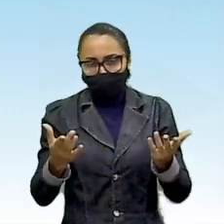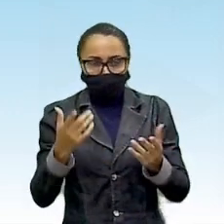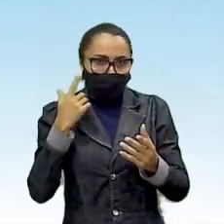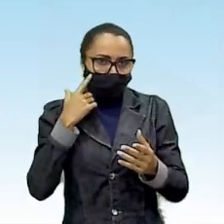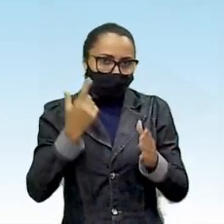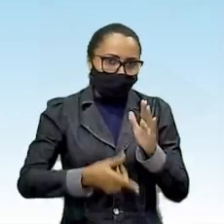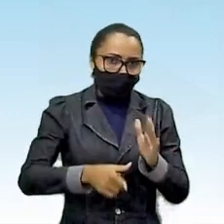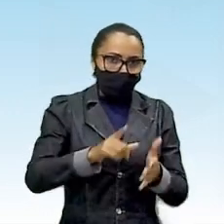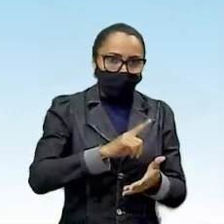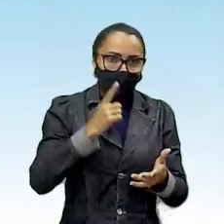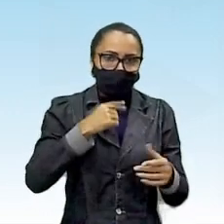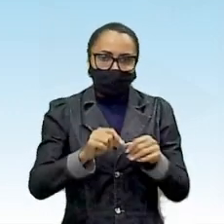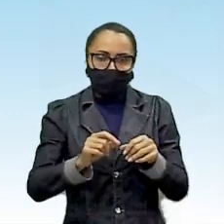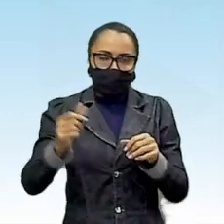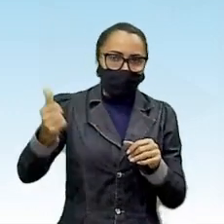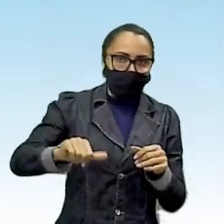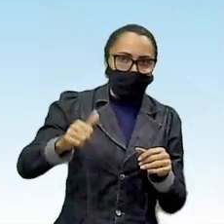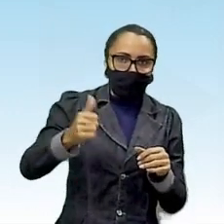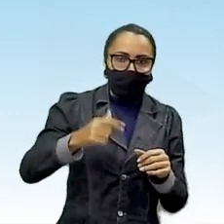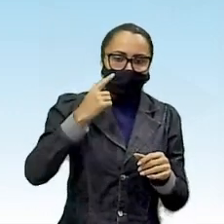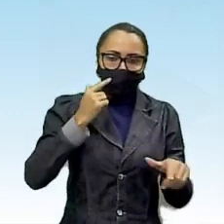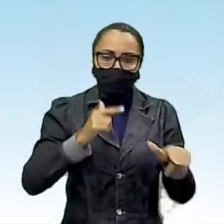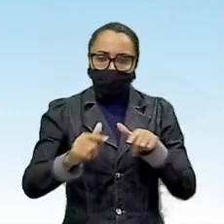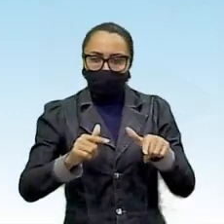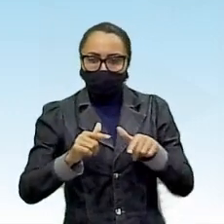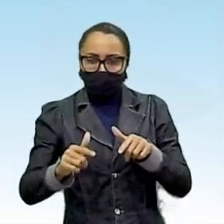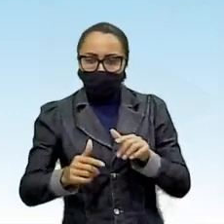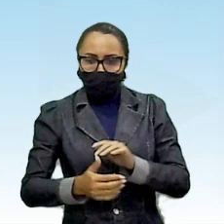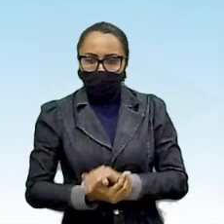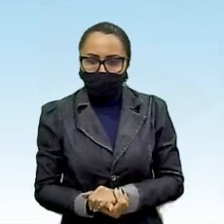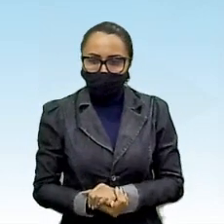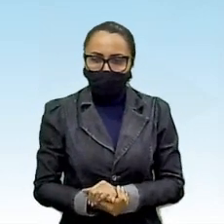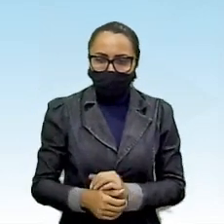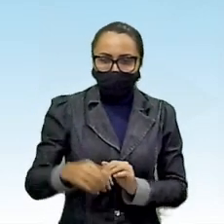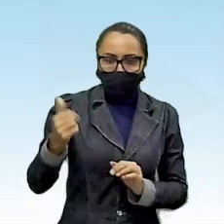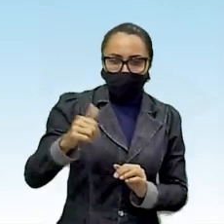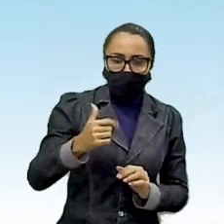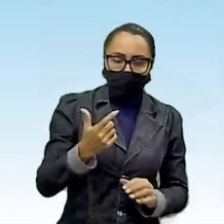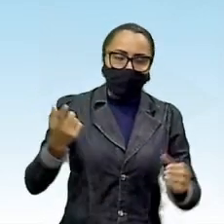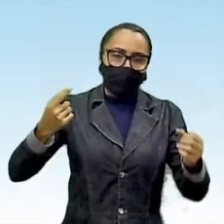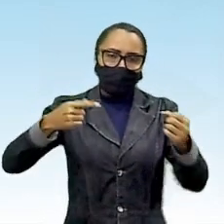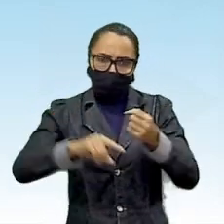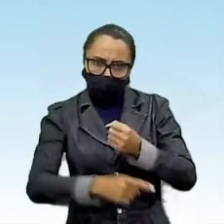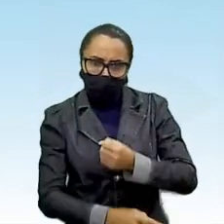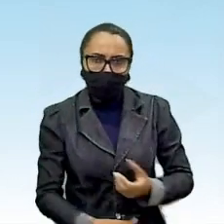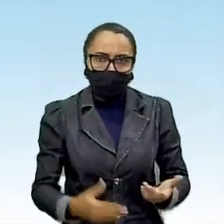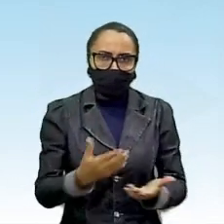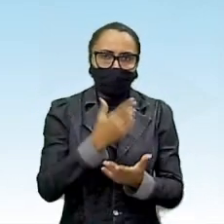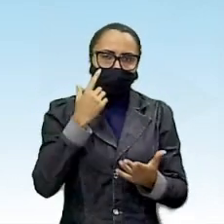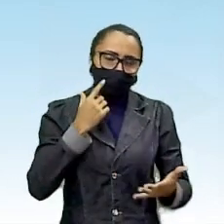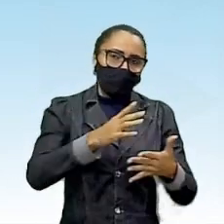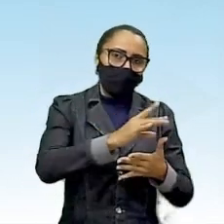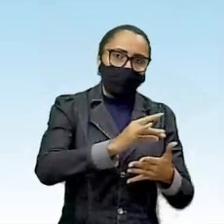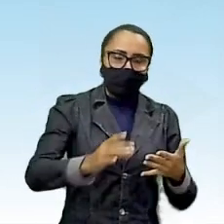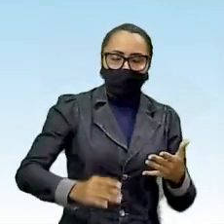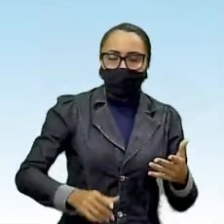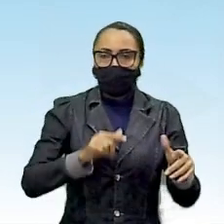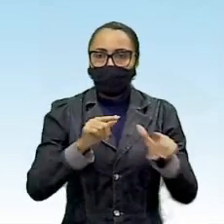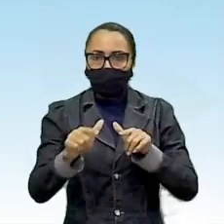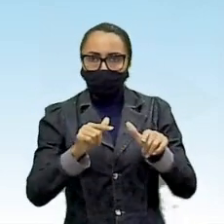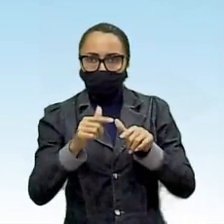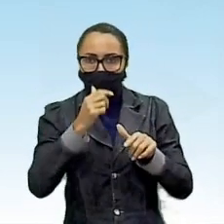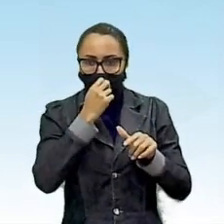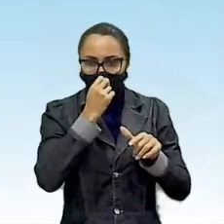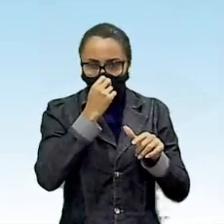filtrar, né, e fazer análise ergonômica do trabalho, né, que é aquela análise mais aprofundada, né, de aspectos do trabalho, né, que